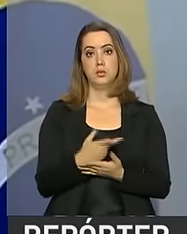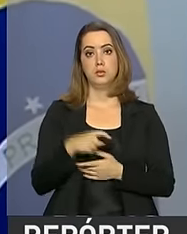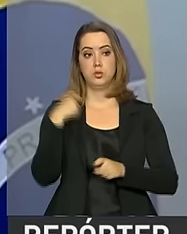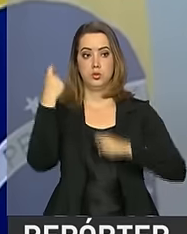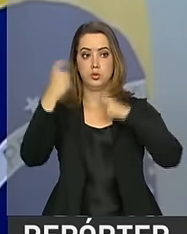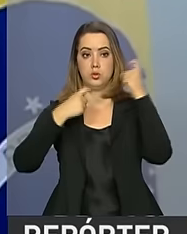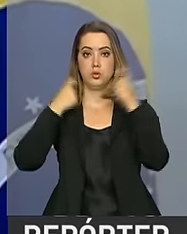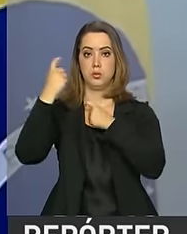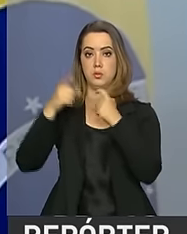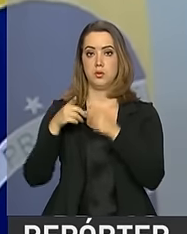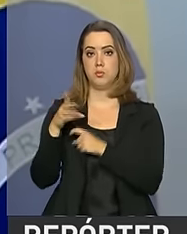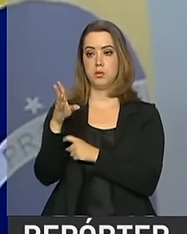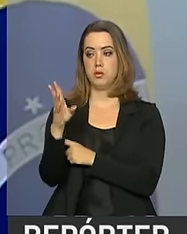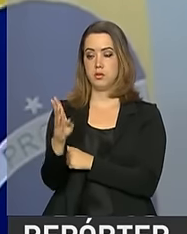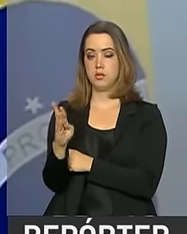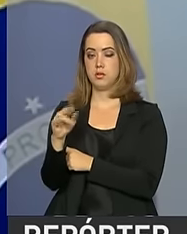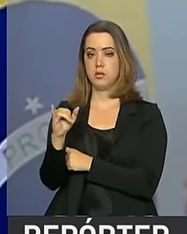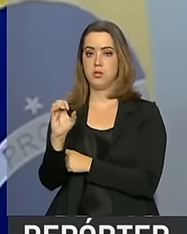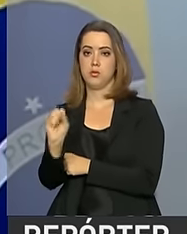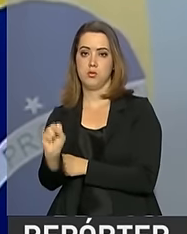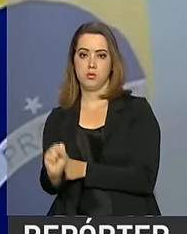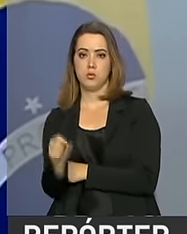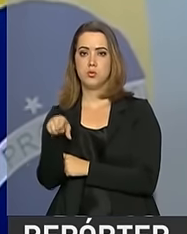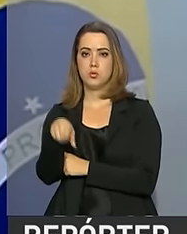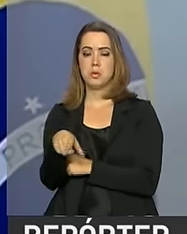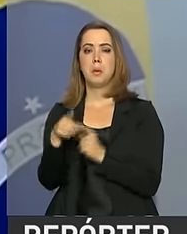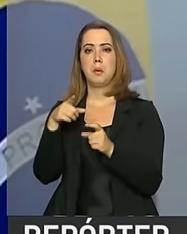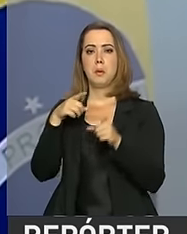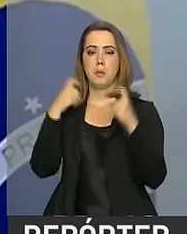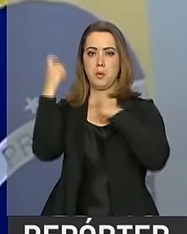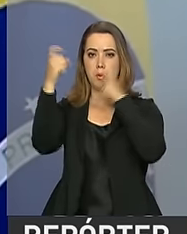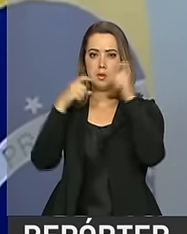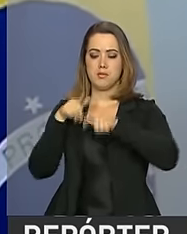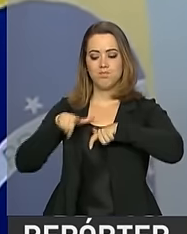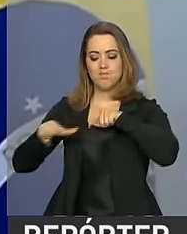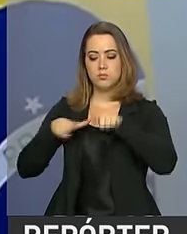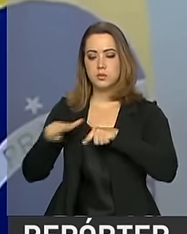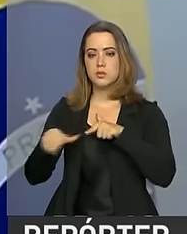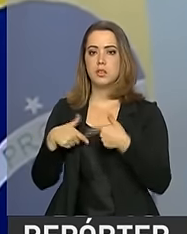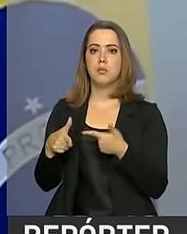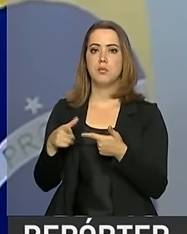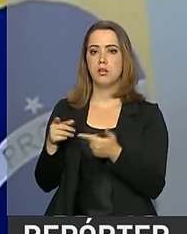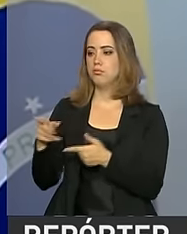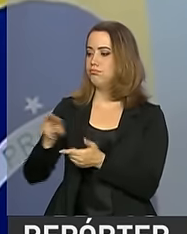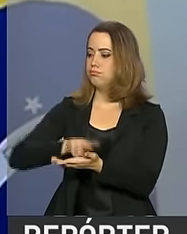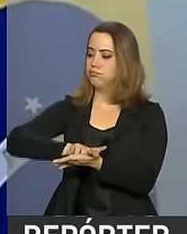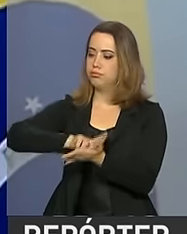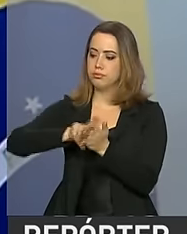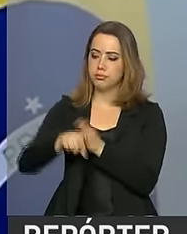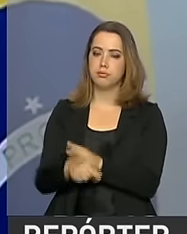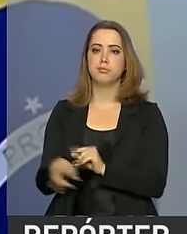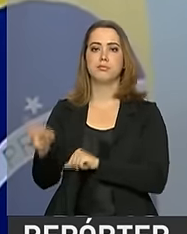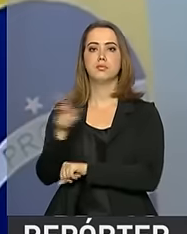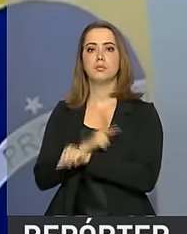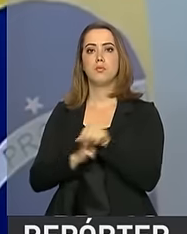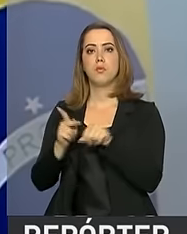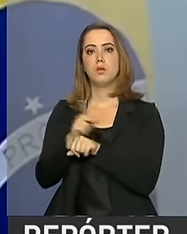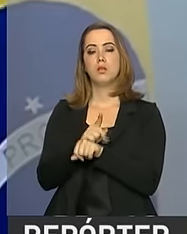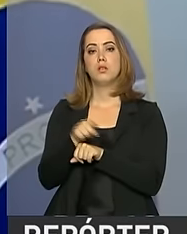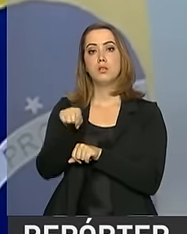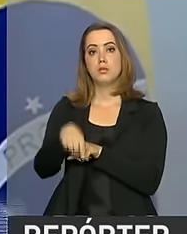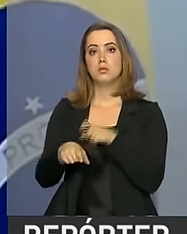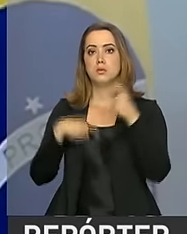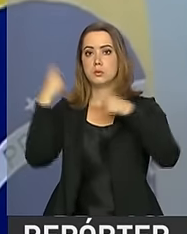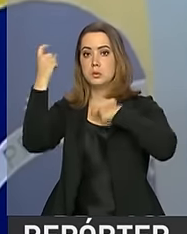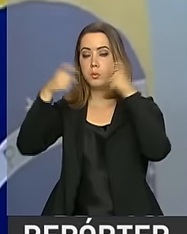existe é uma preocupação ainda com o emprego, é curioso isso, nos vários países, né? É uma preocupação